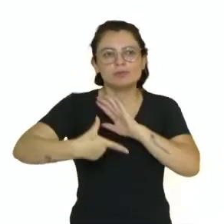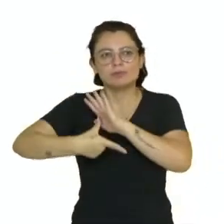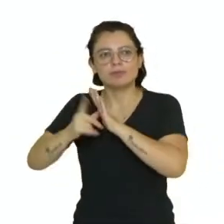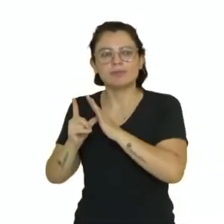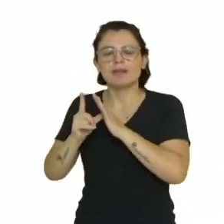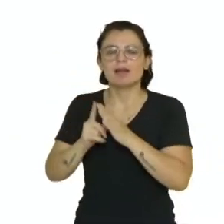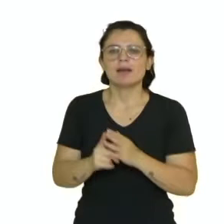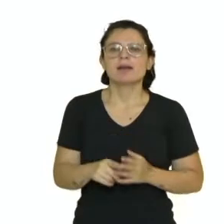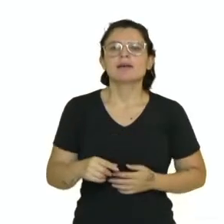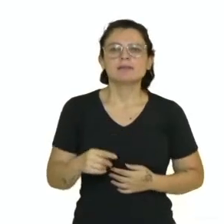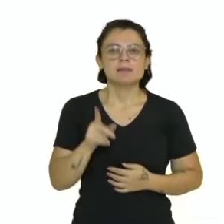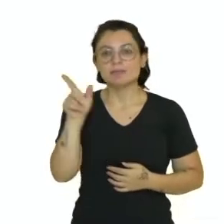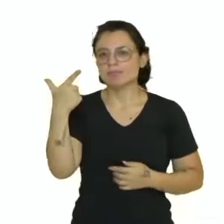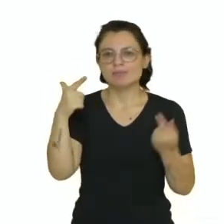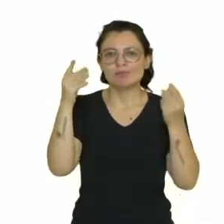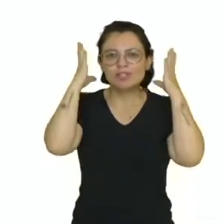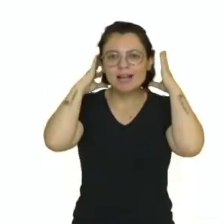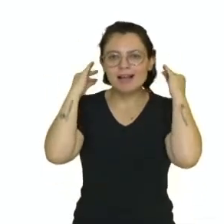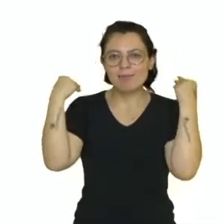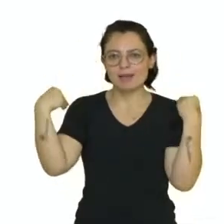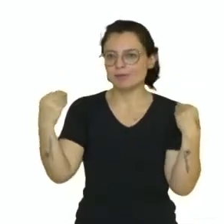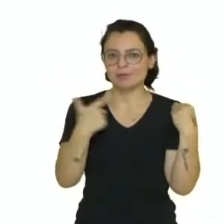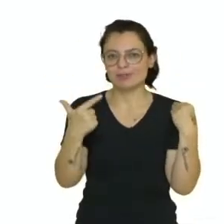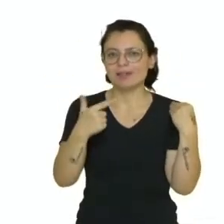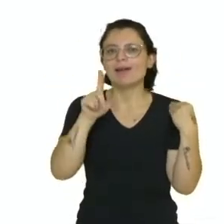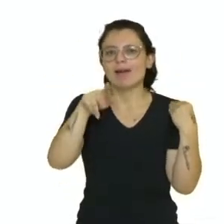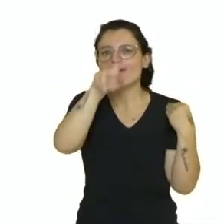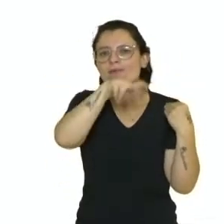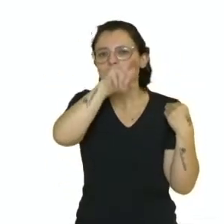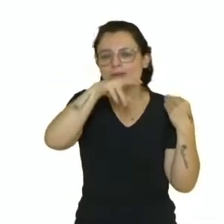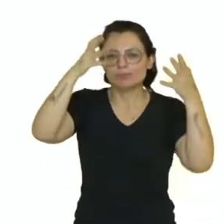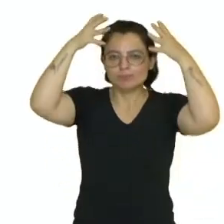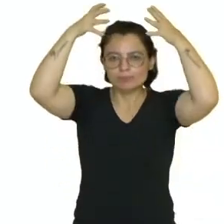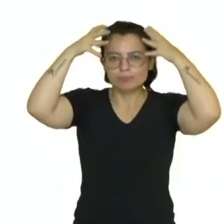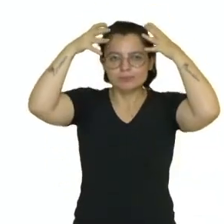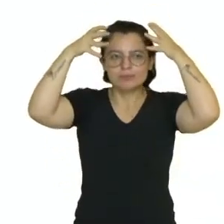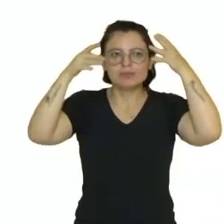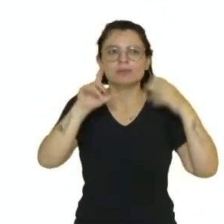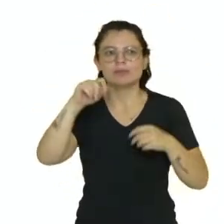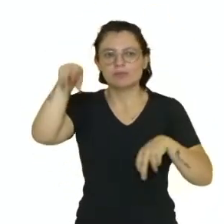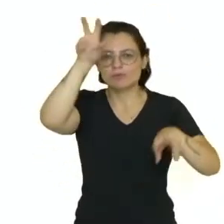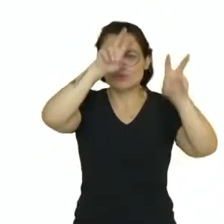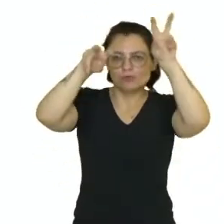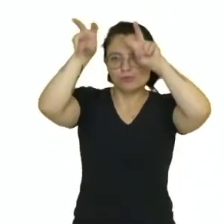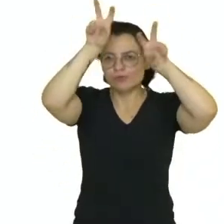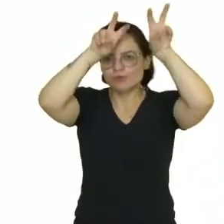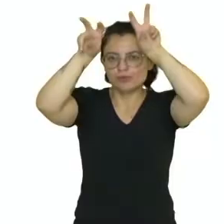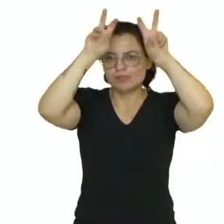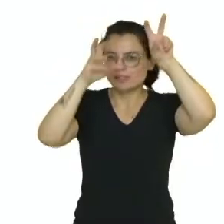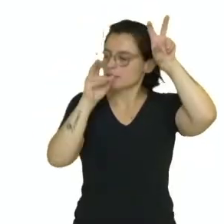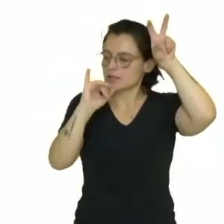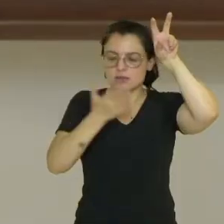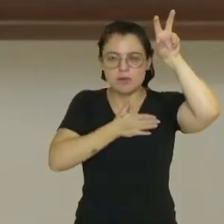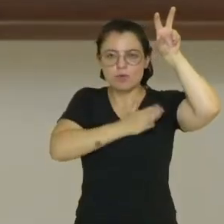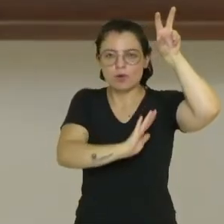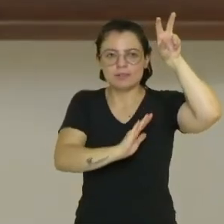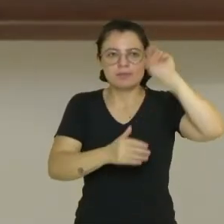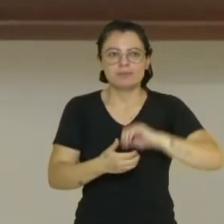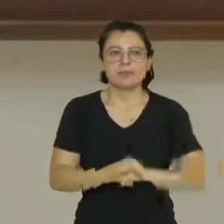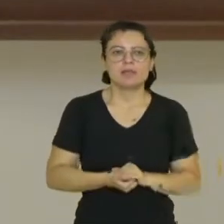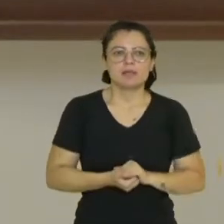imagem, ó, ela tinha serpentes, as quais agitava quando estava insatisfeita. Interessante a